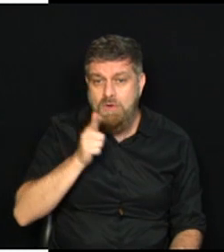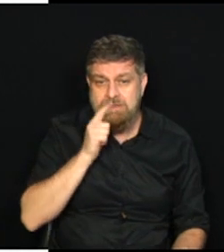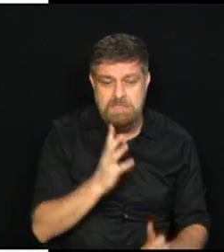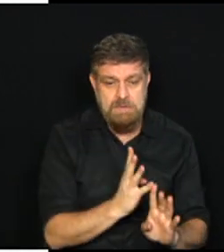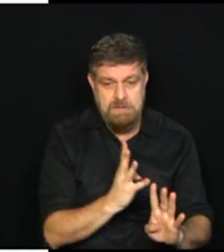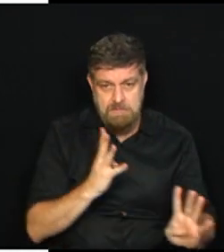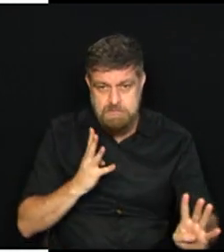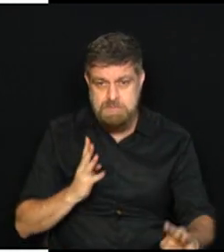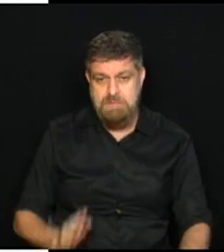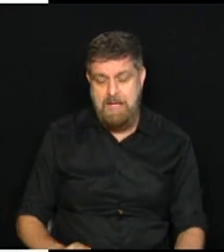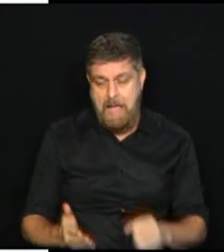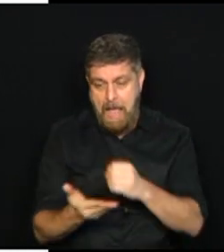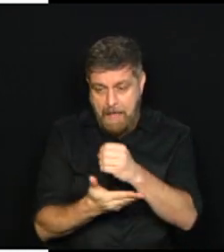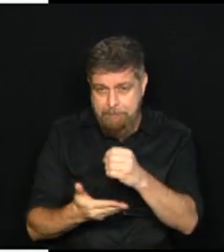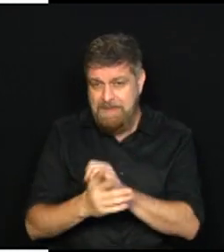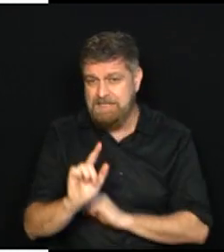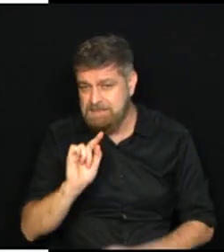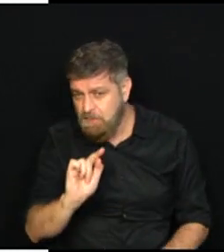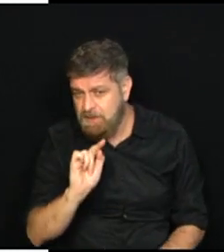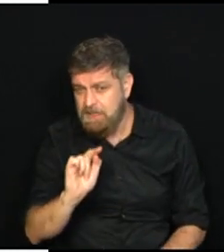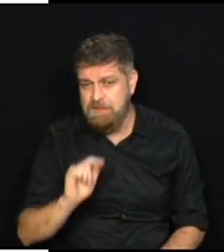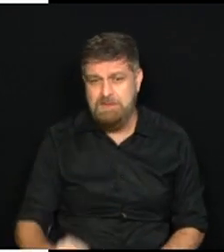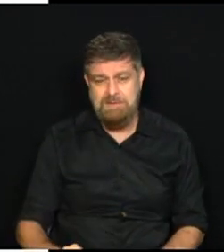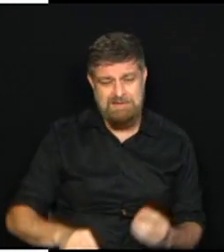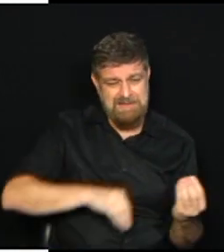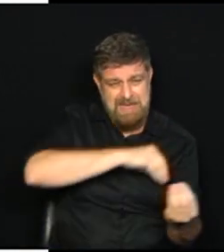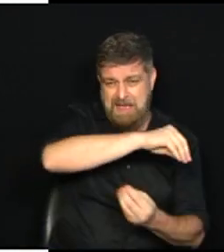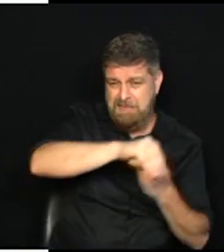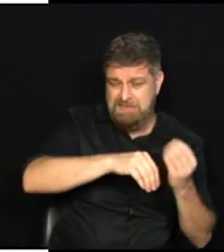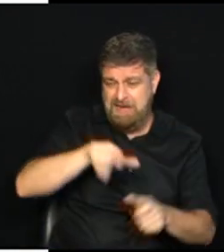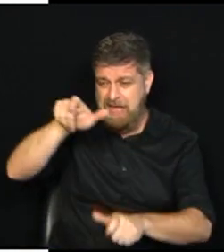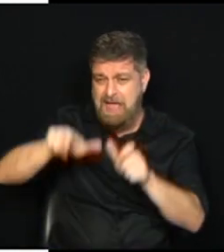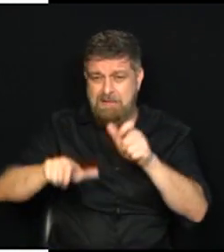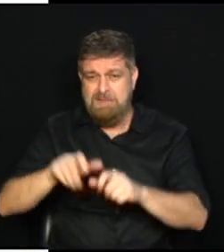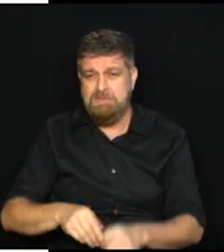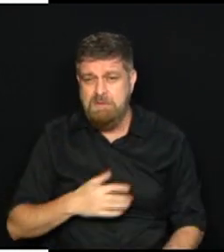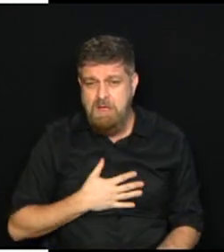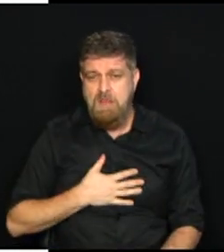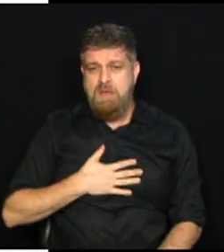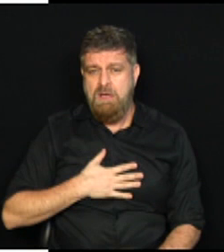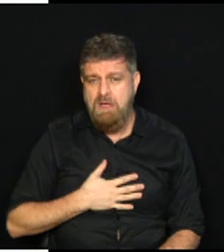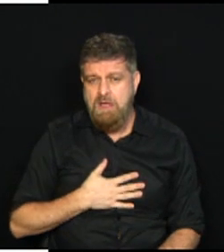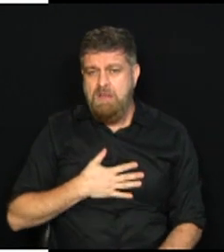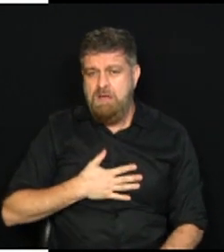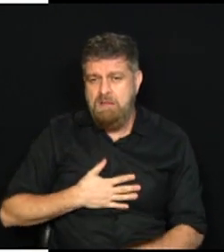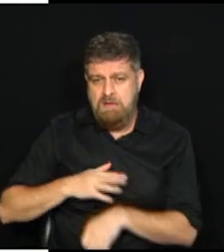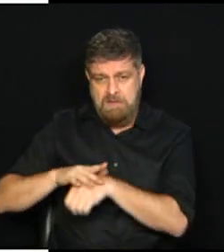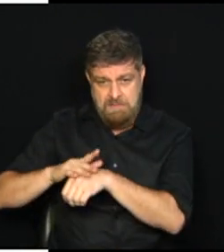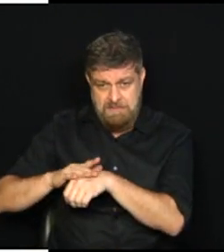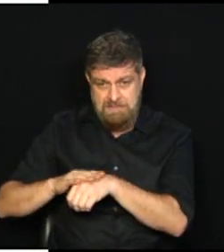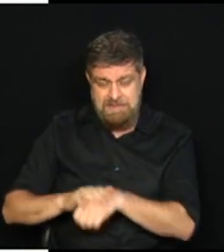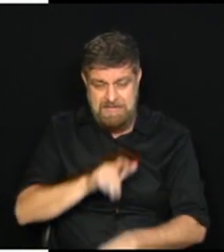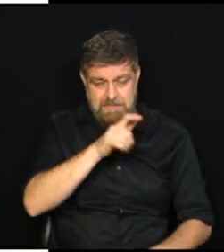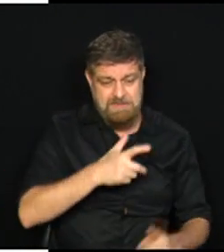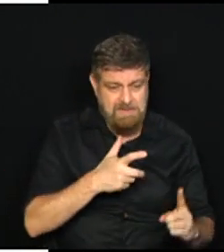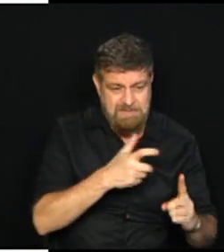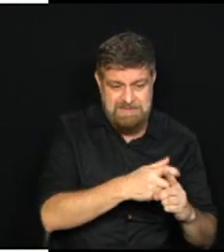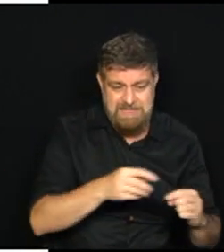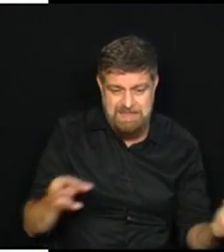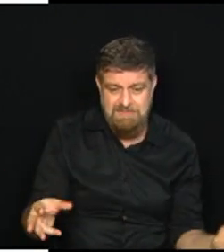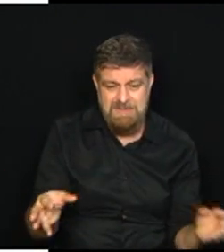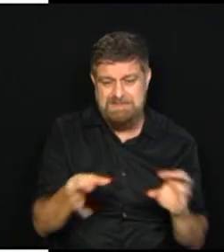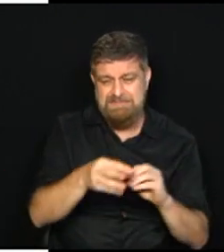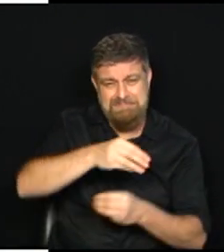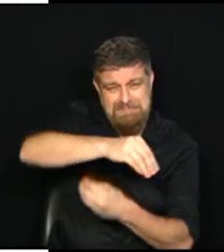duas premissas. Não misturar os sintomáticos respiratórios com os que vêm para vacinar e não ter nenhum tipo